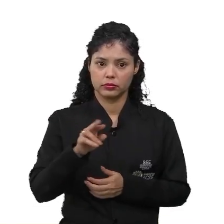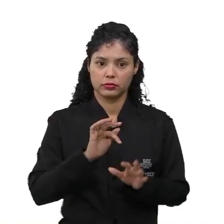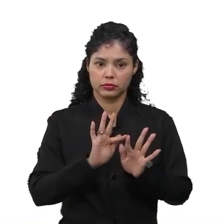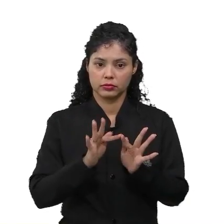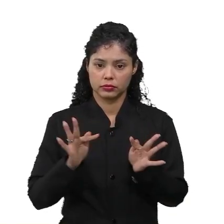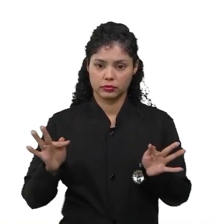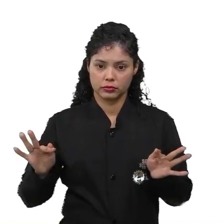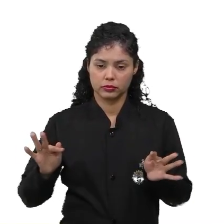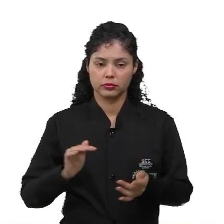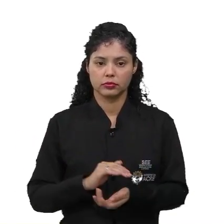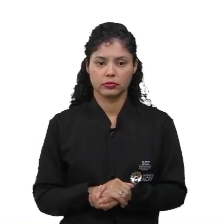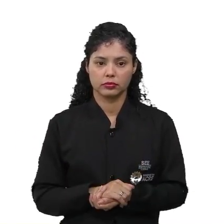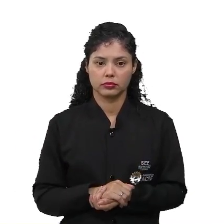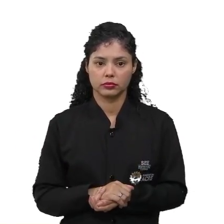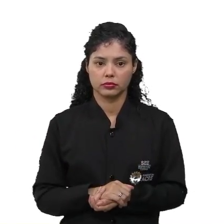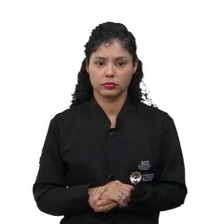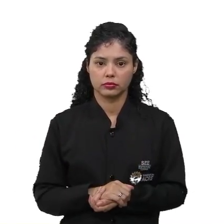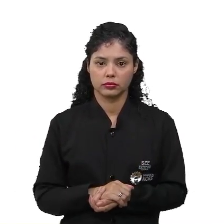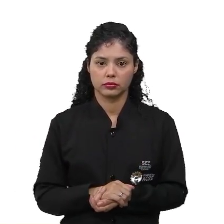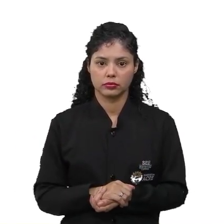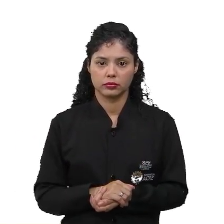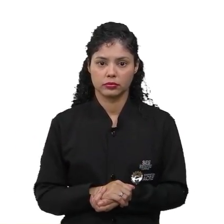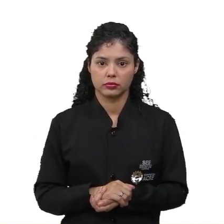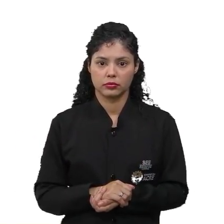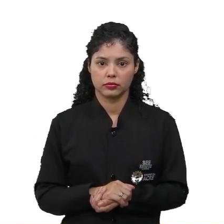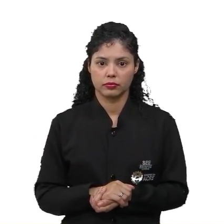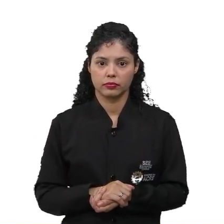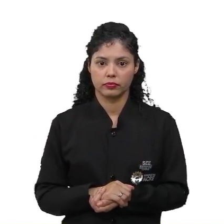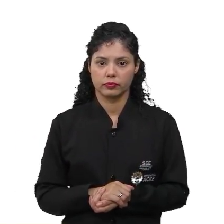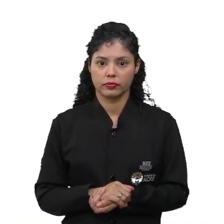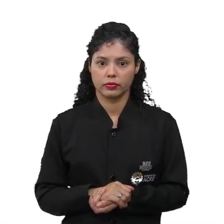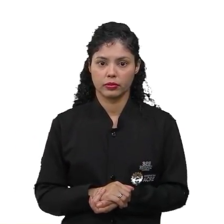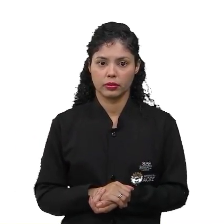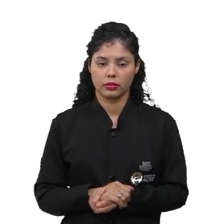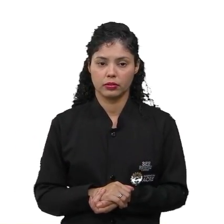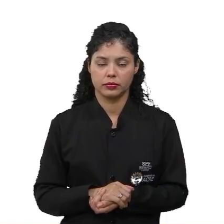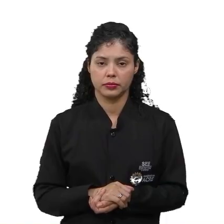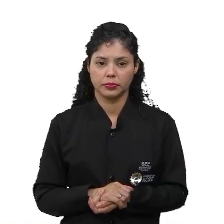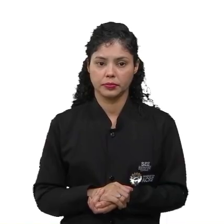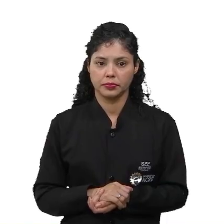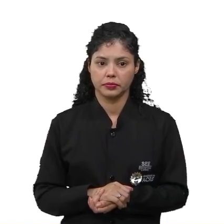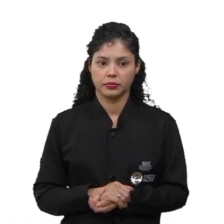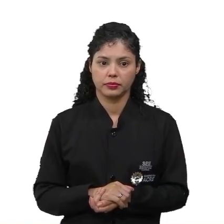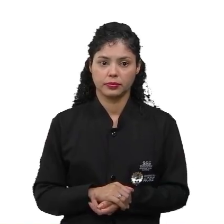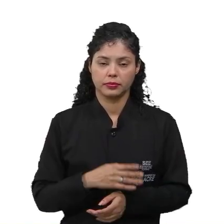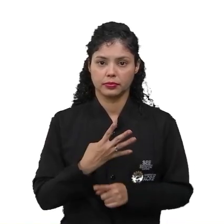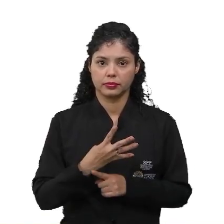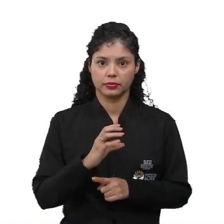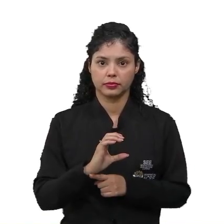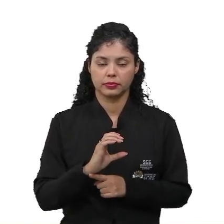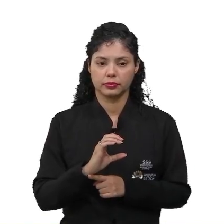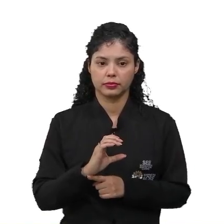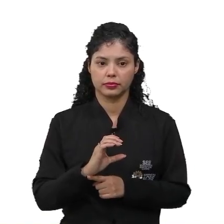aqui e fazer umas contas. Então, vamos lá. 4C.